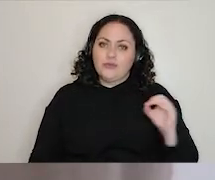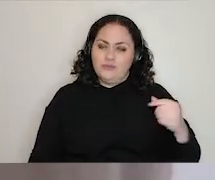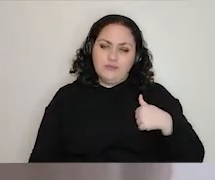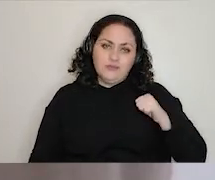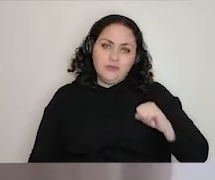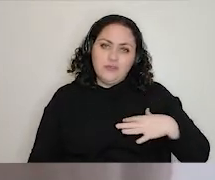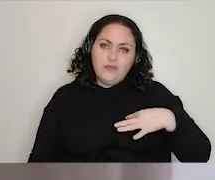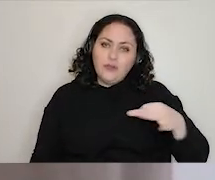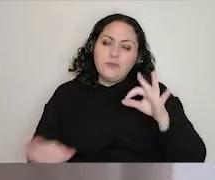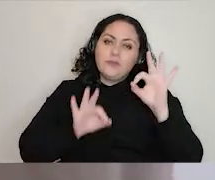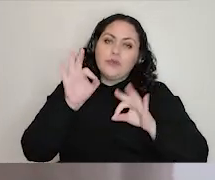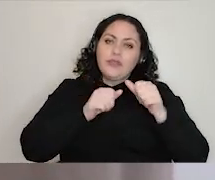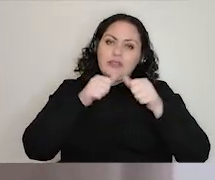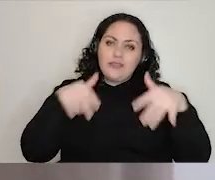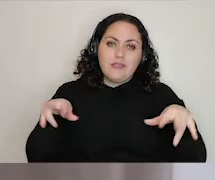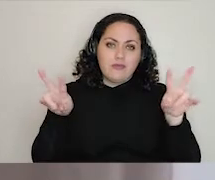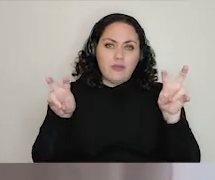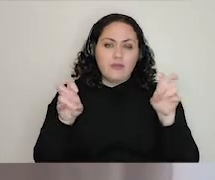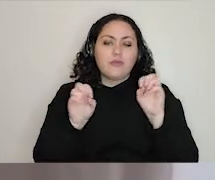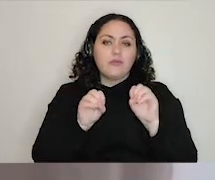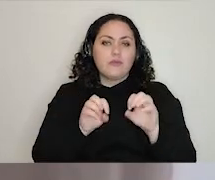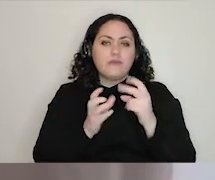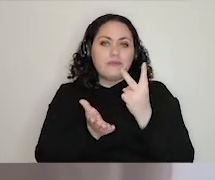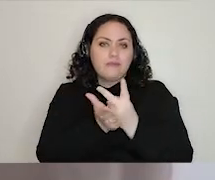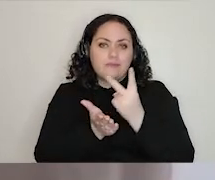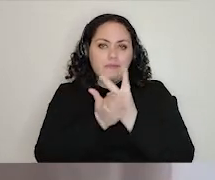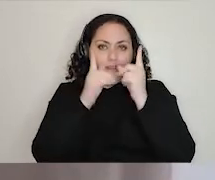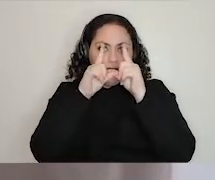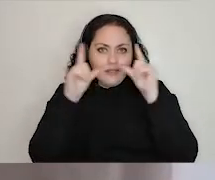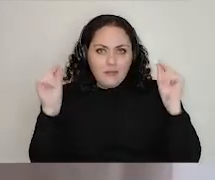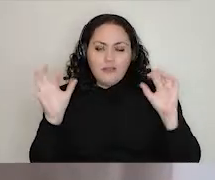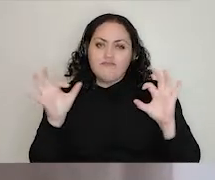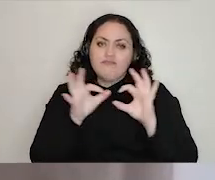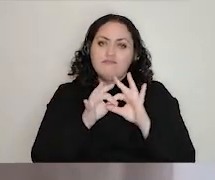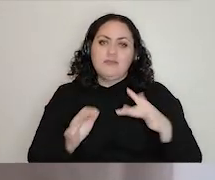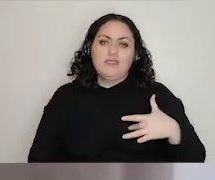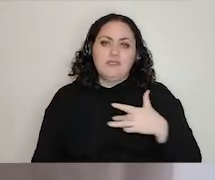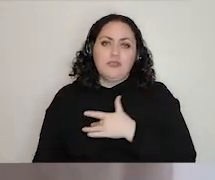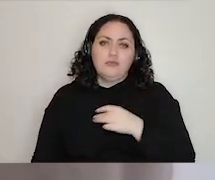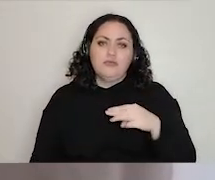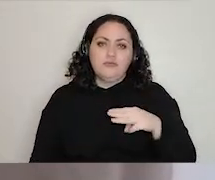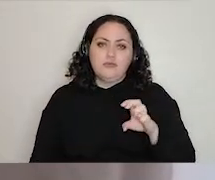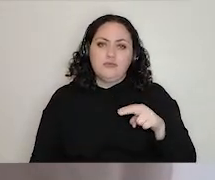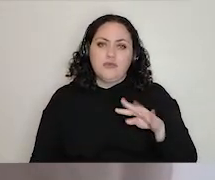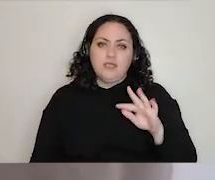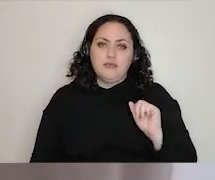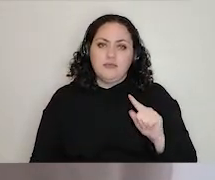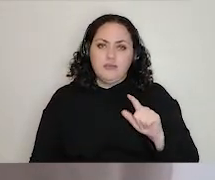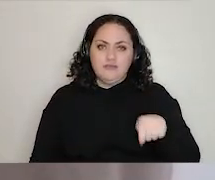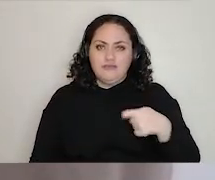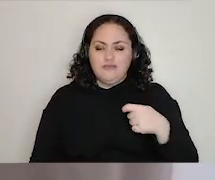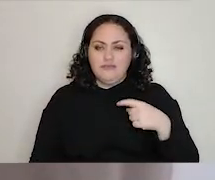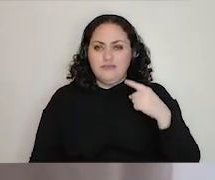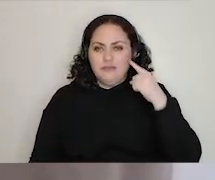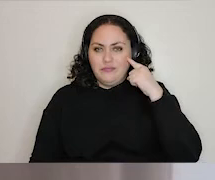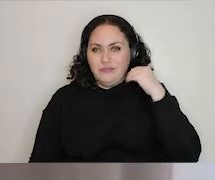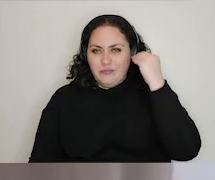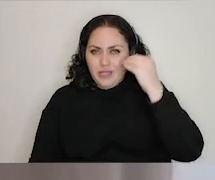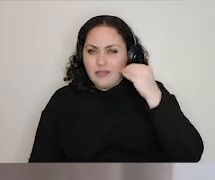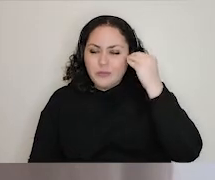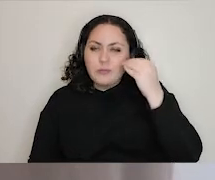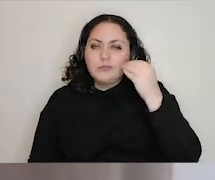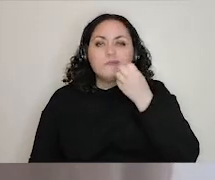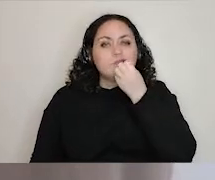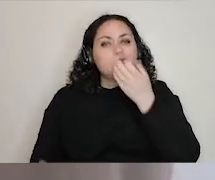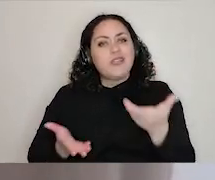voluntária do projeto de extensão Educação Permanente de Enfermagem na Saúde Mental. Então, sejam